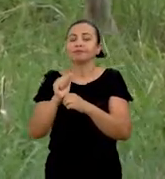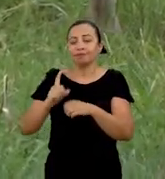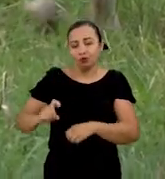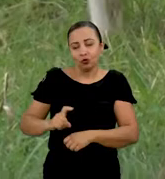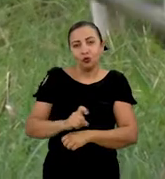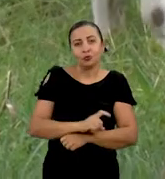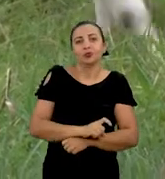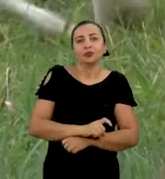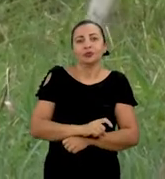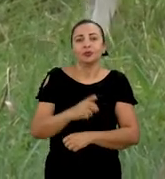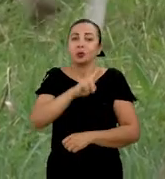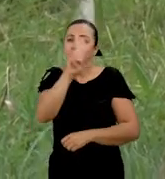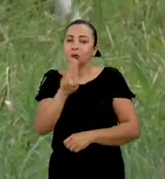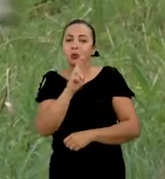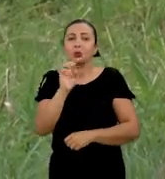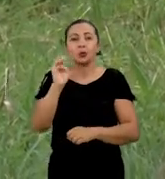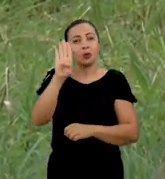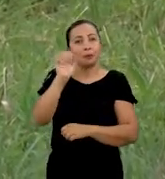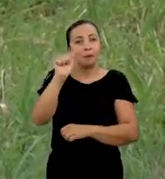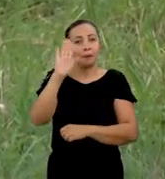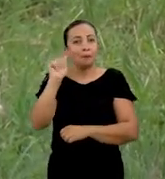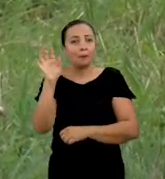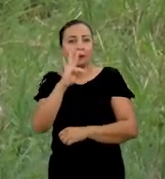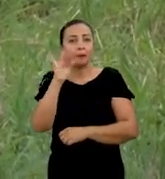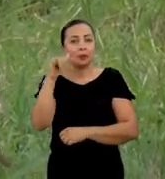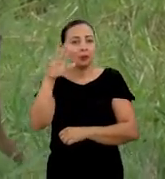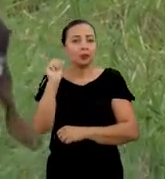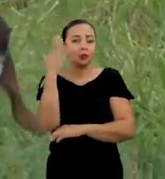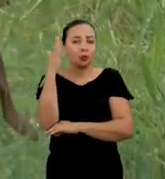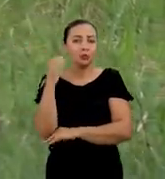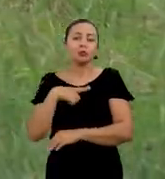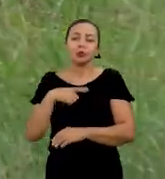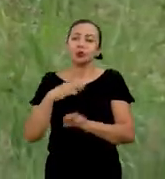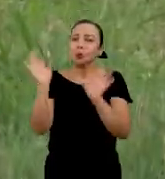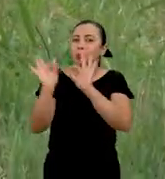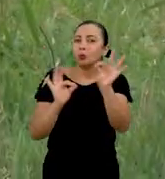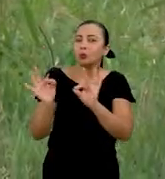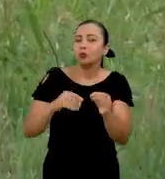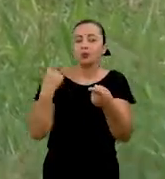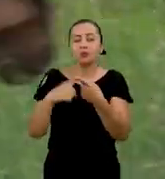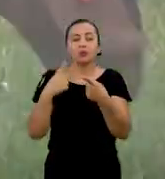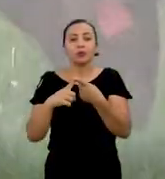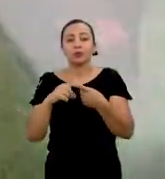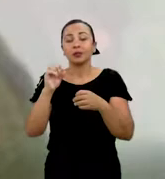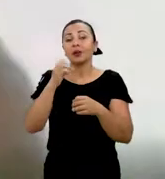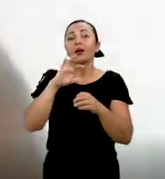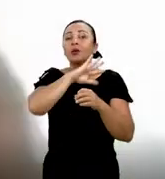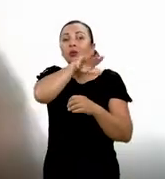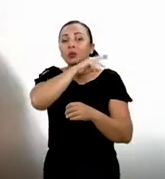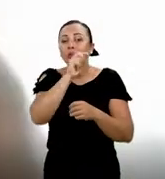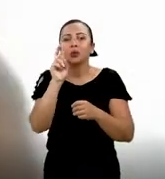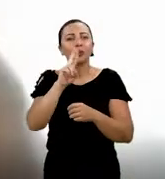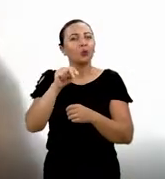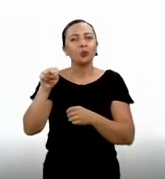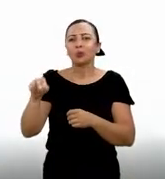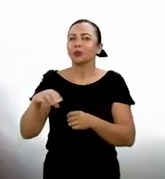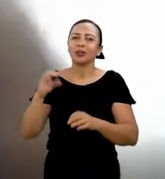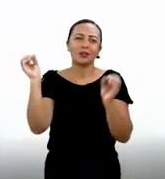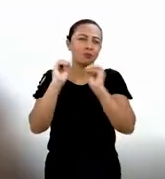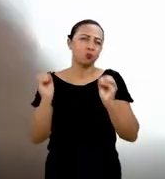utilização de barbatimão a gente tinha esse controle porque os animais nunca estão zerados